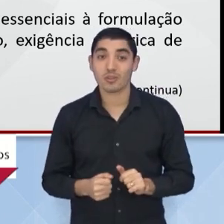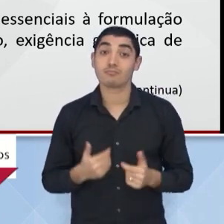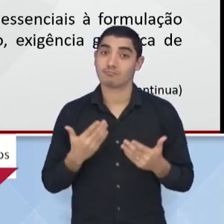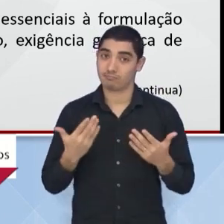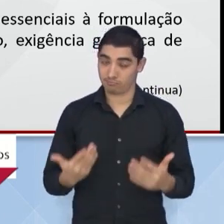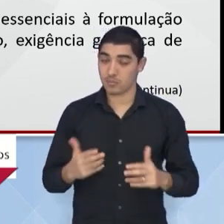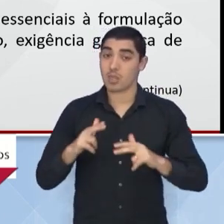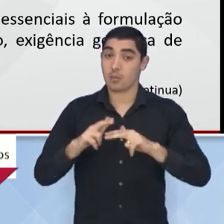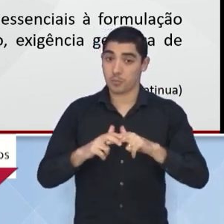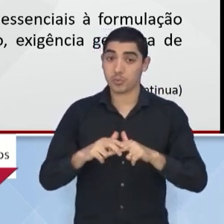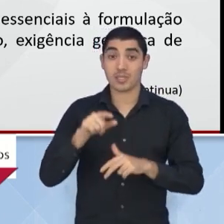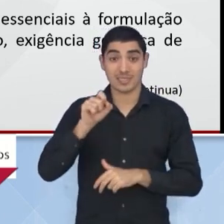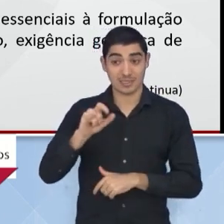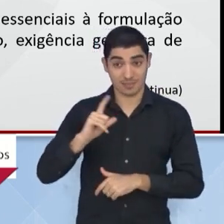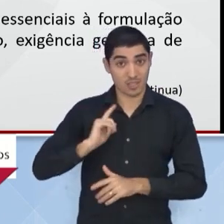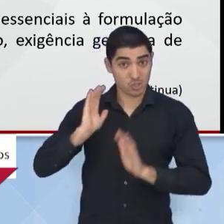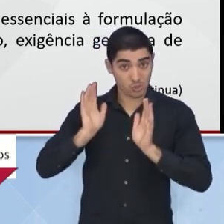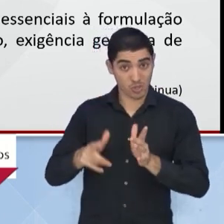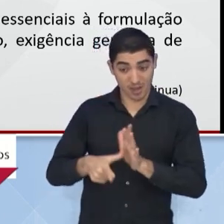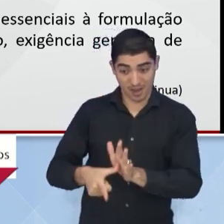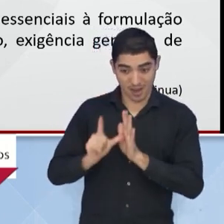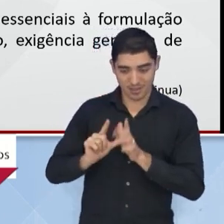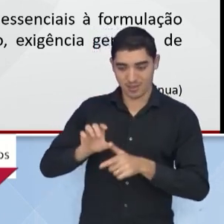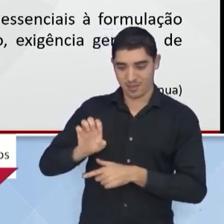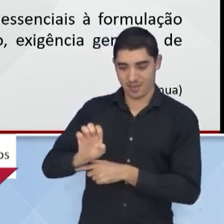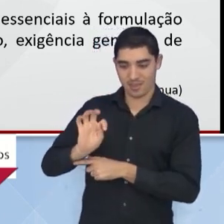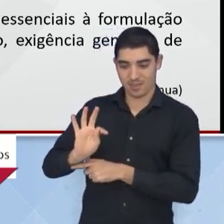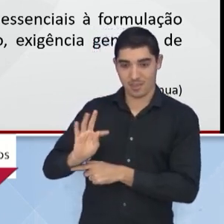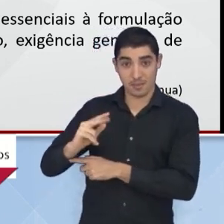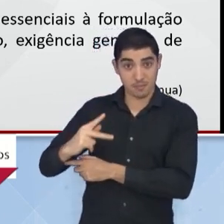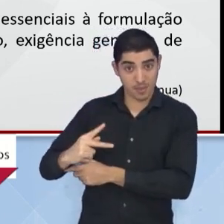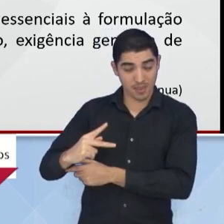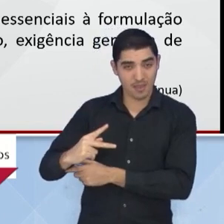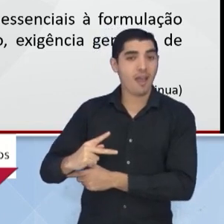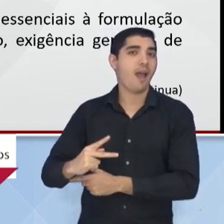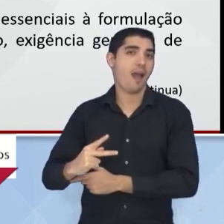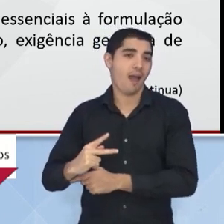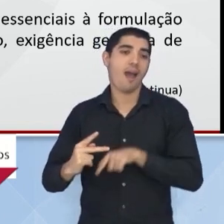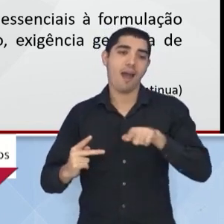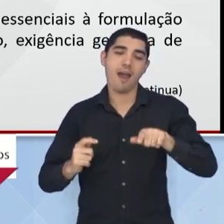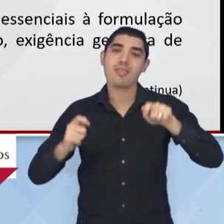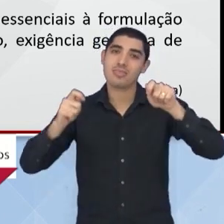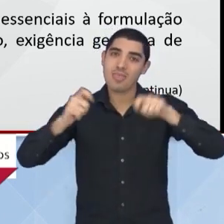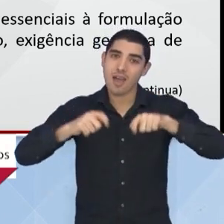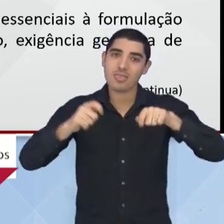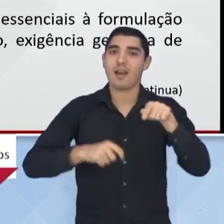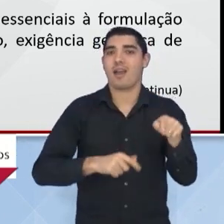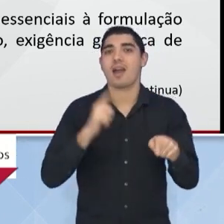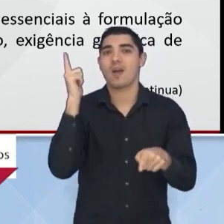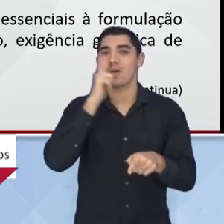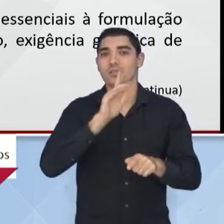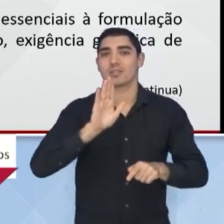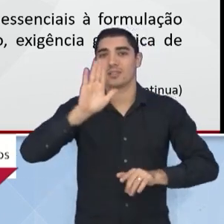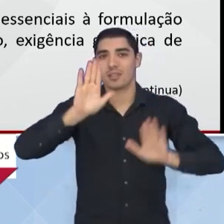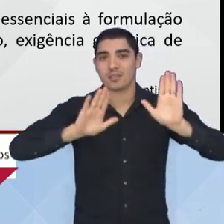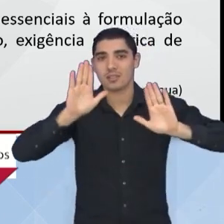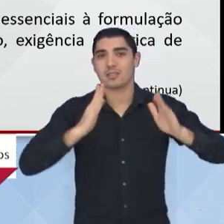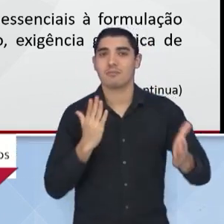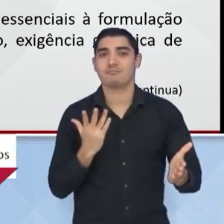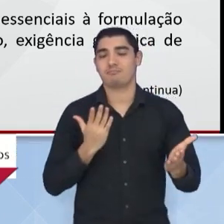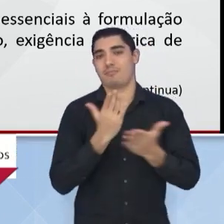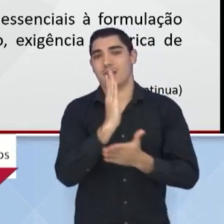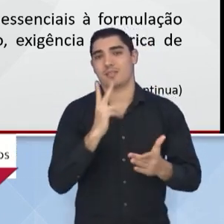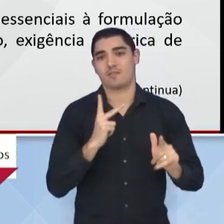resolvido no estudo técnico preliminar e por Por conseguinte constar no projeto básico no termo